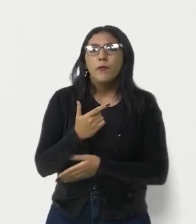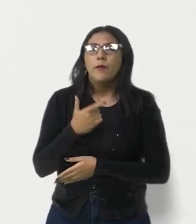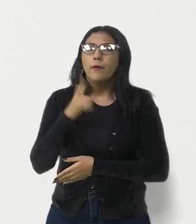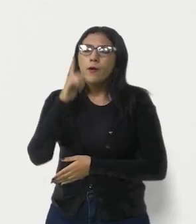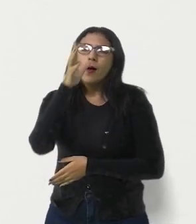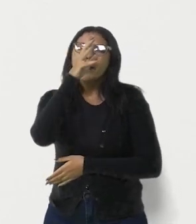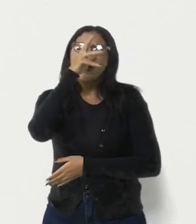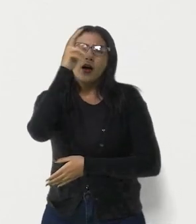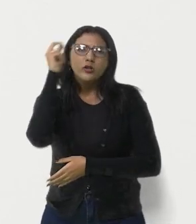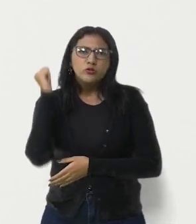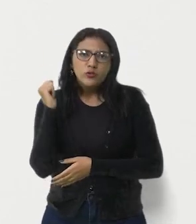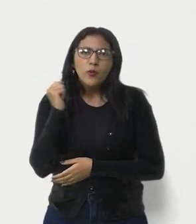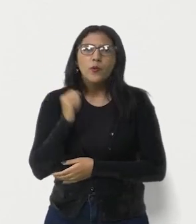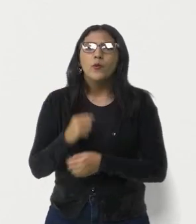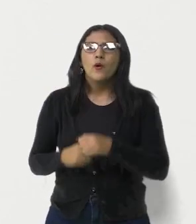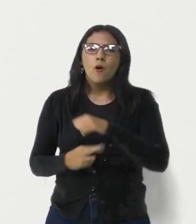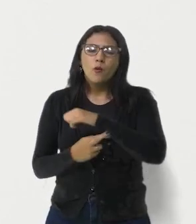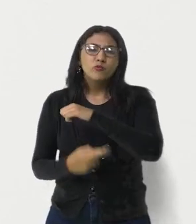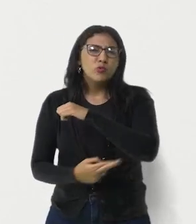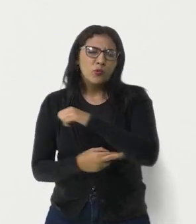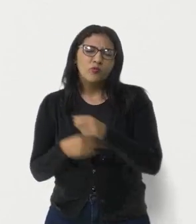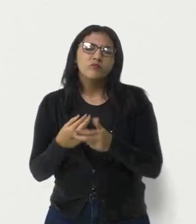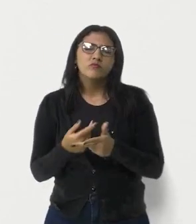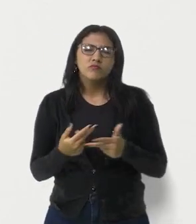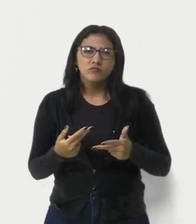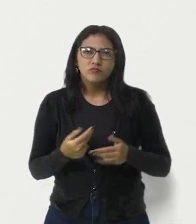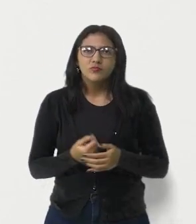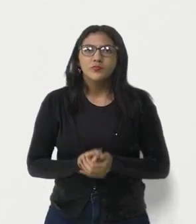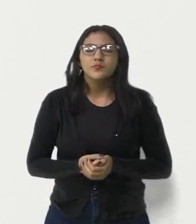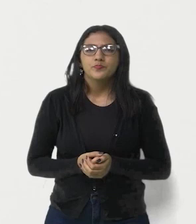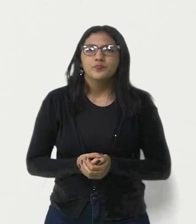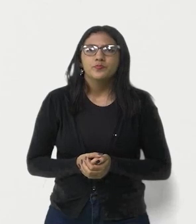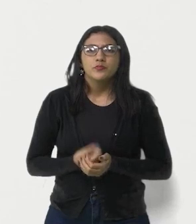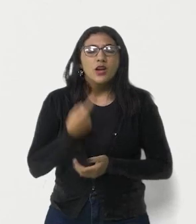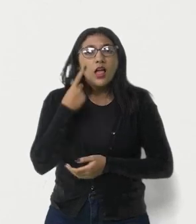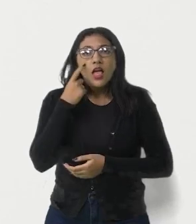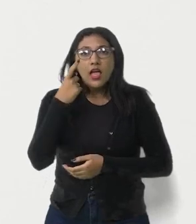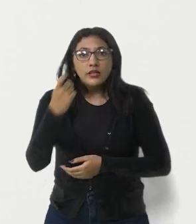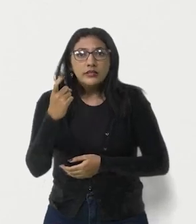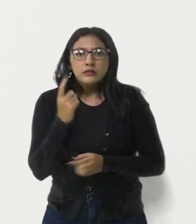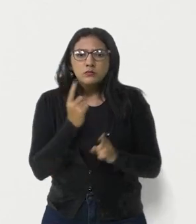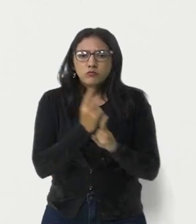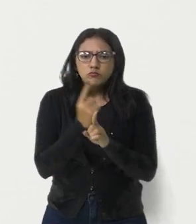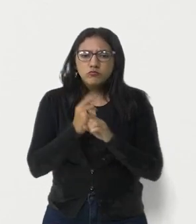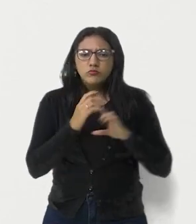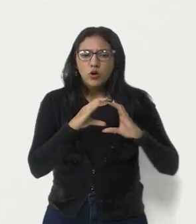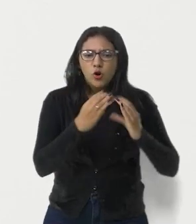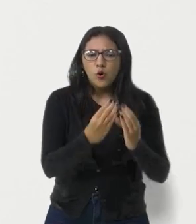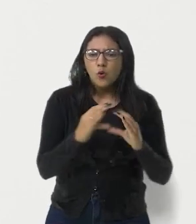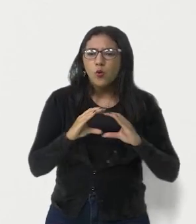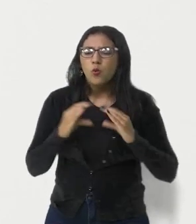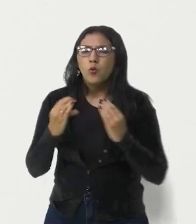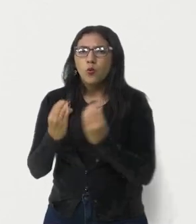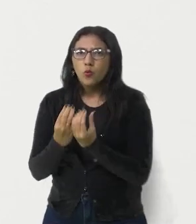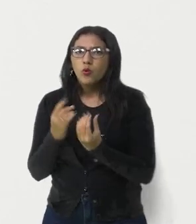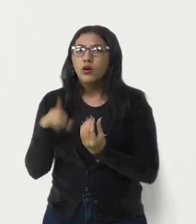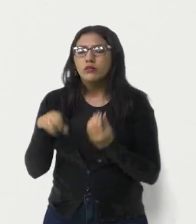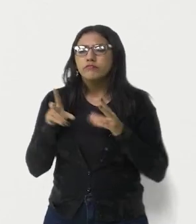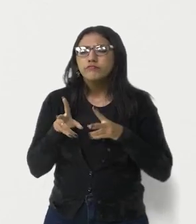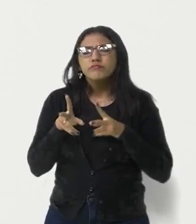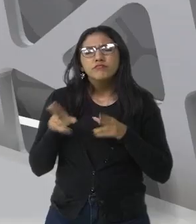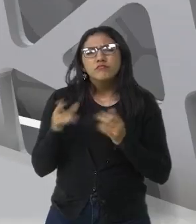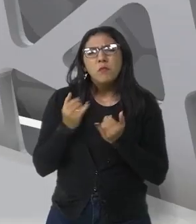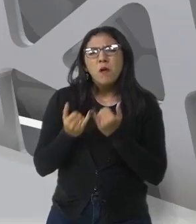Amapá, Amazonas e também em Rondônia. O interessante é colocar das comunidades quilombolas que, assim como as